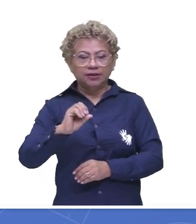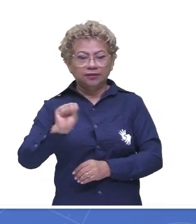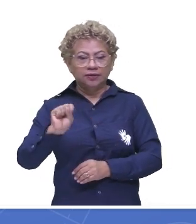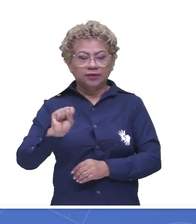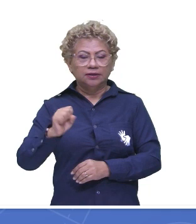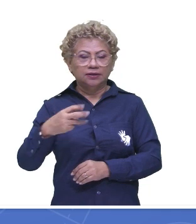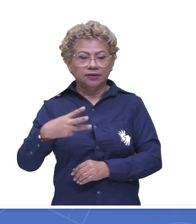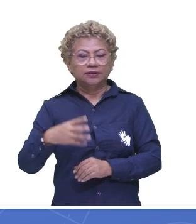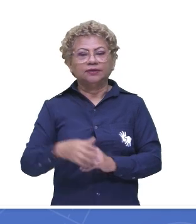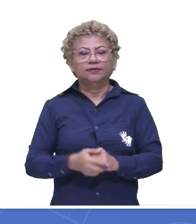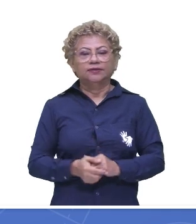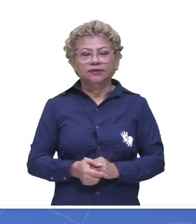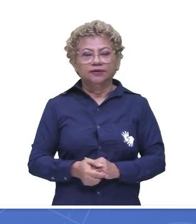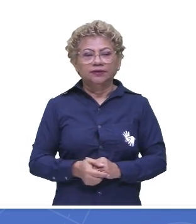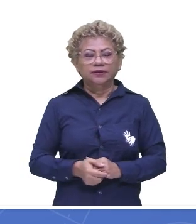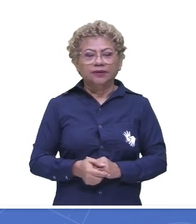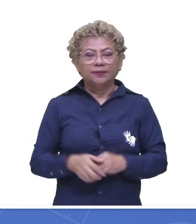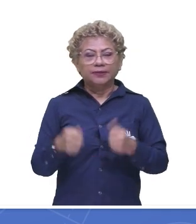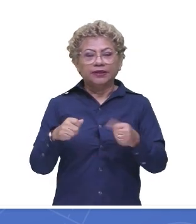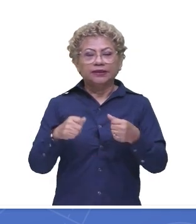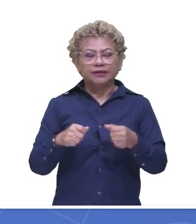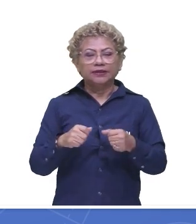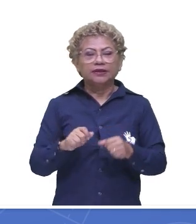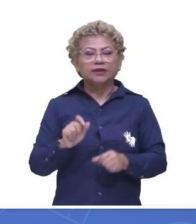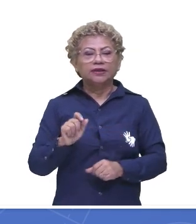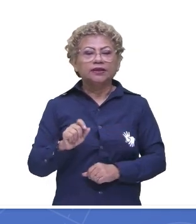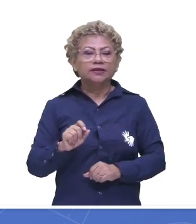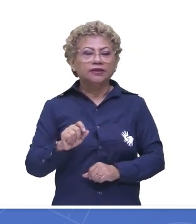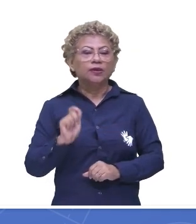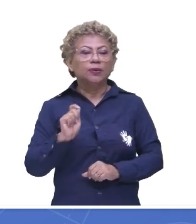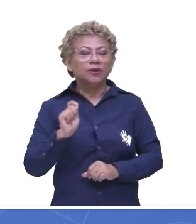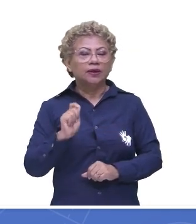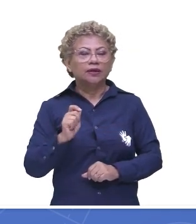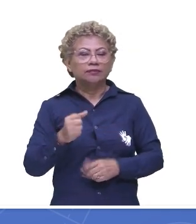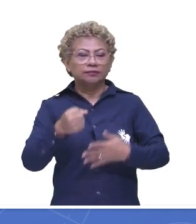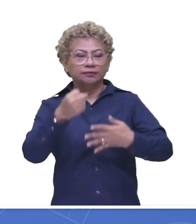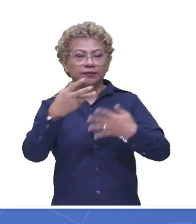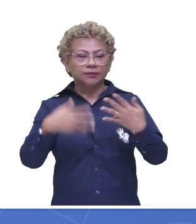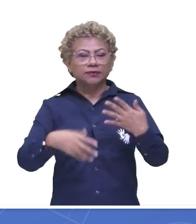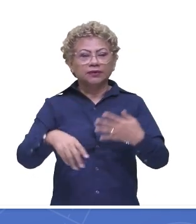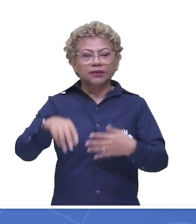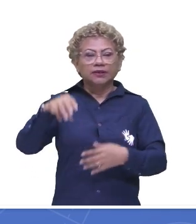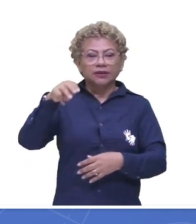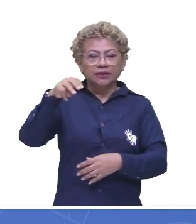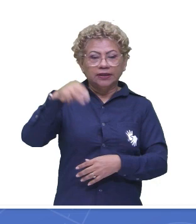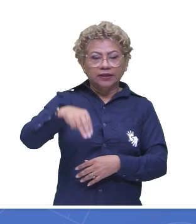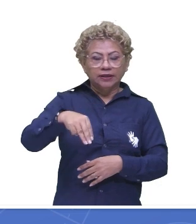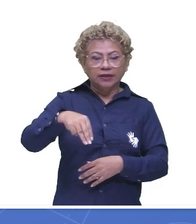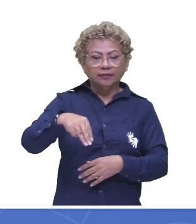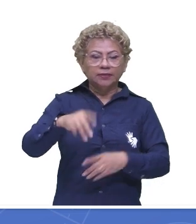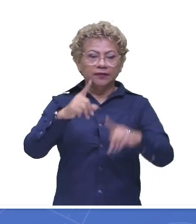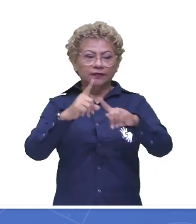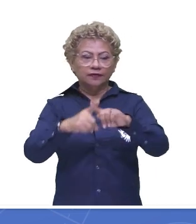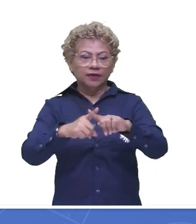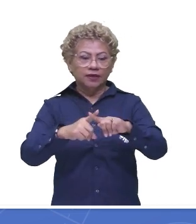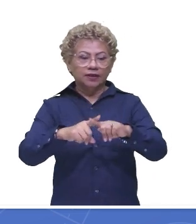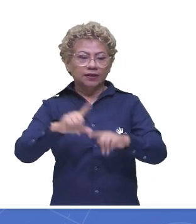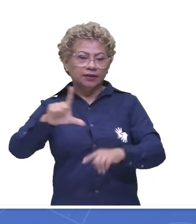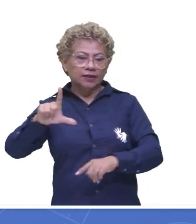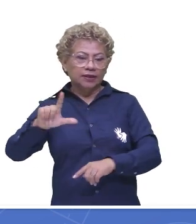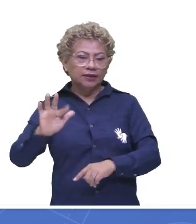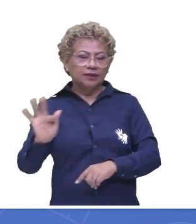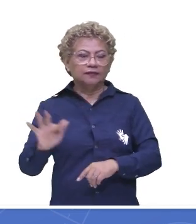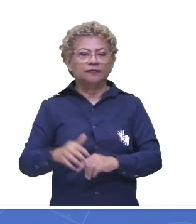problema? QML, não é? Que é a nossa equação do Kimala, olha. Q é igual a M vezes